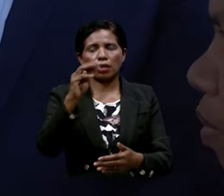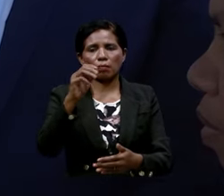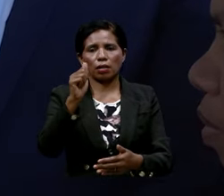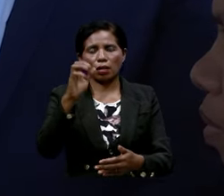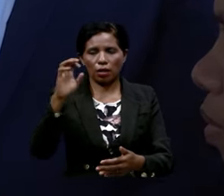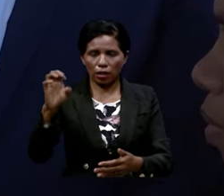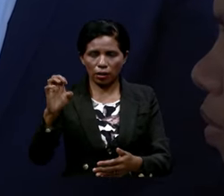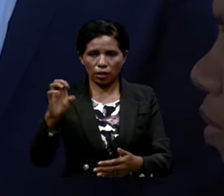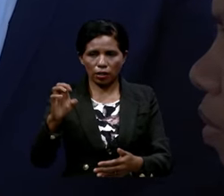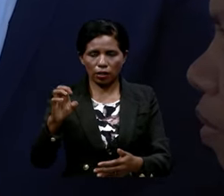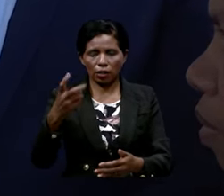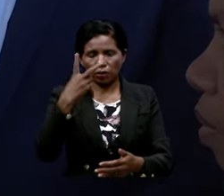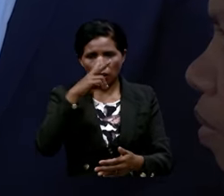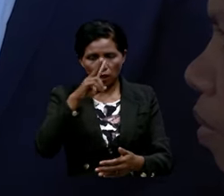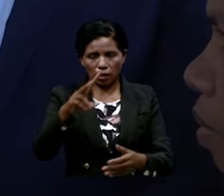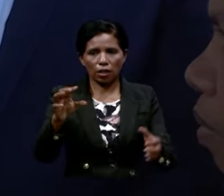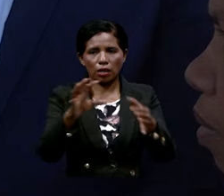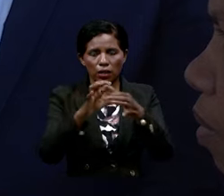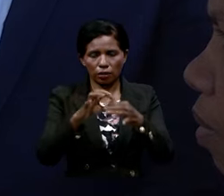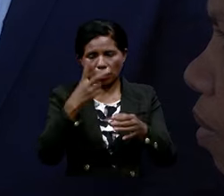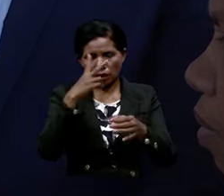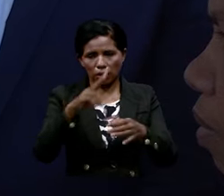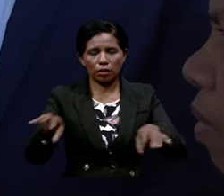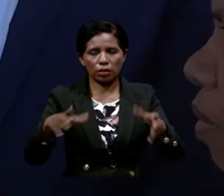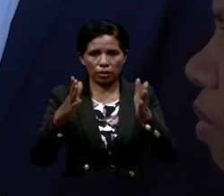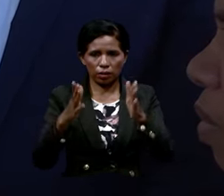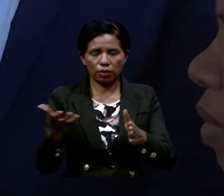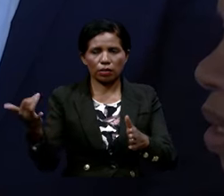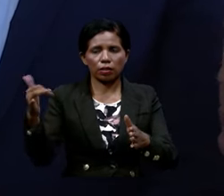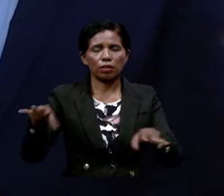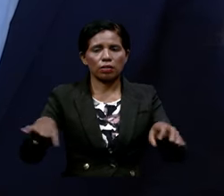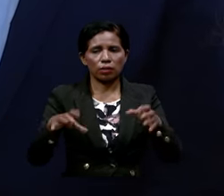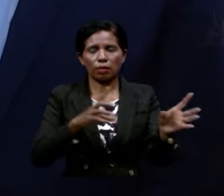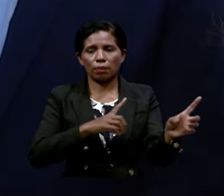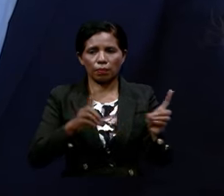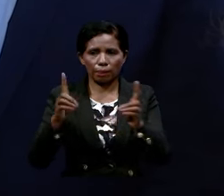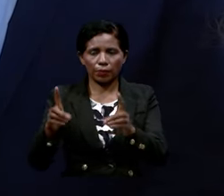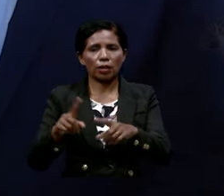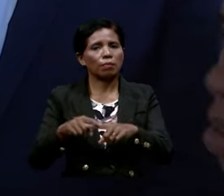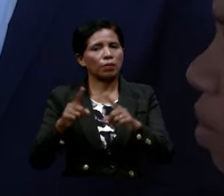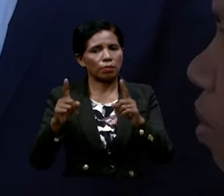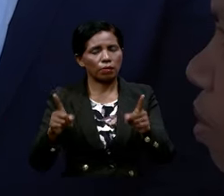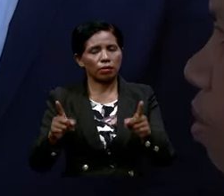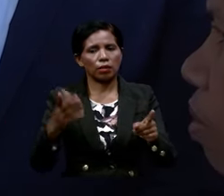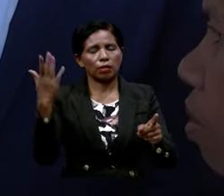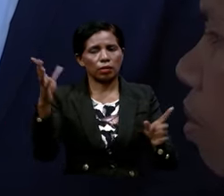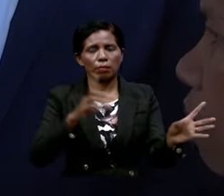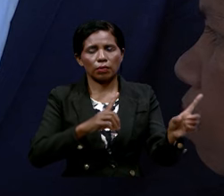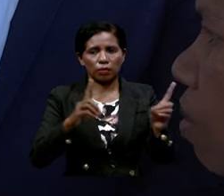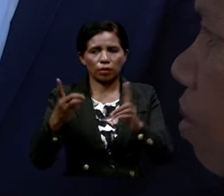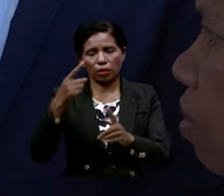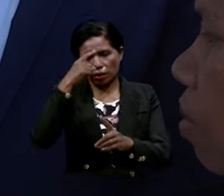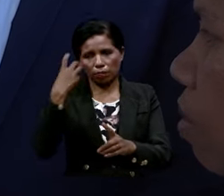atu acompanha, supervisiona implementação. Mas bem, e a implementação também da